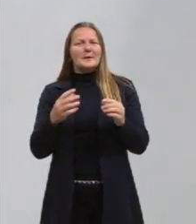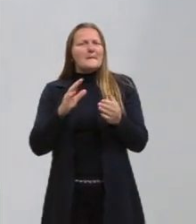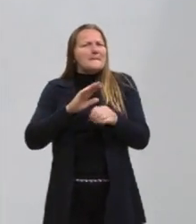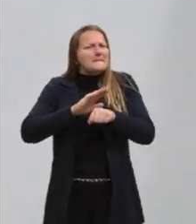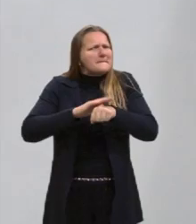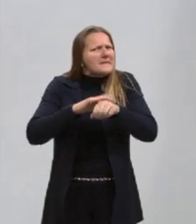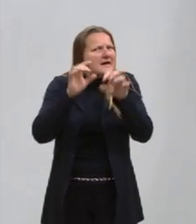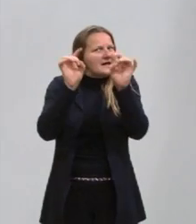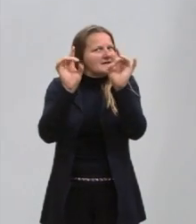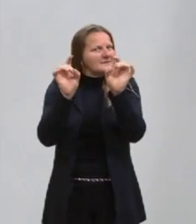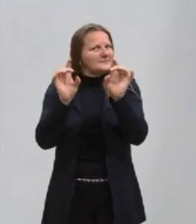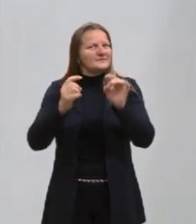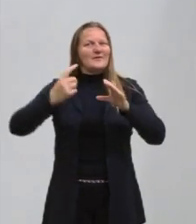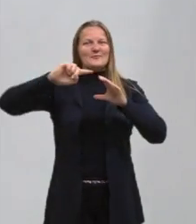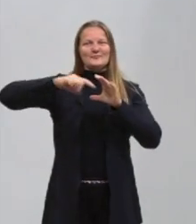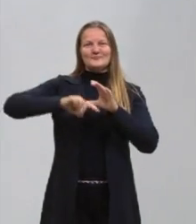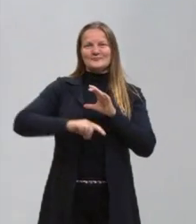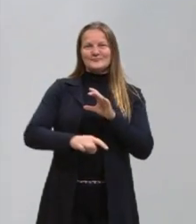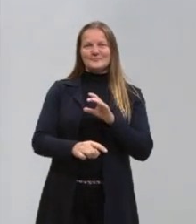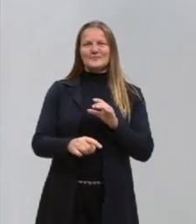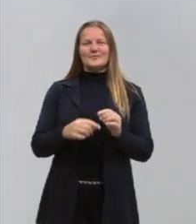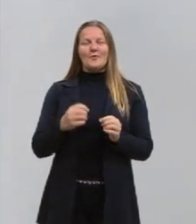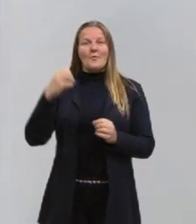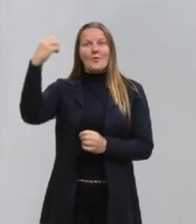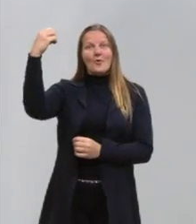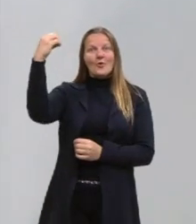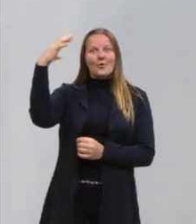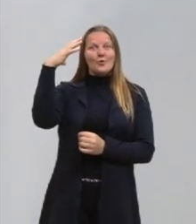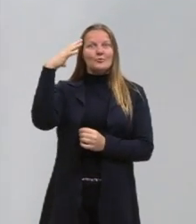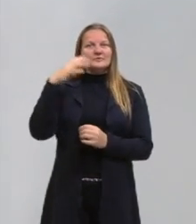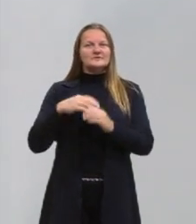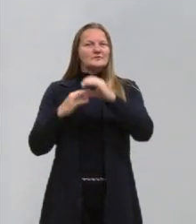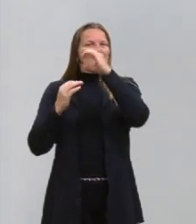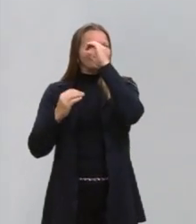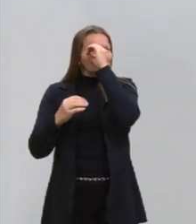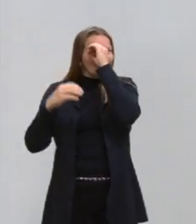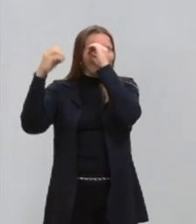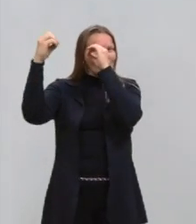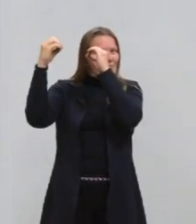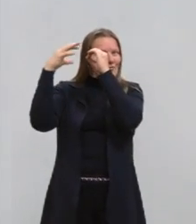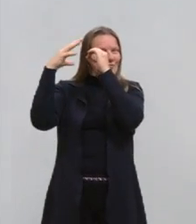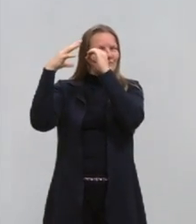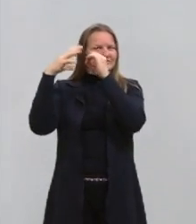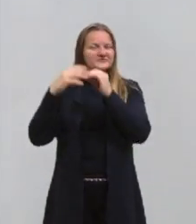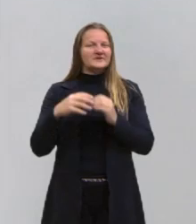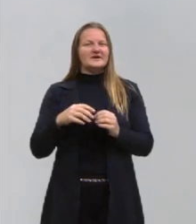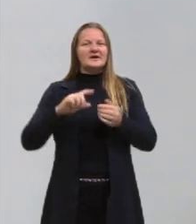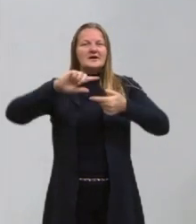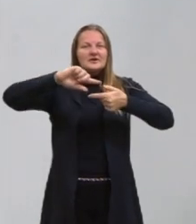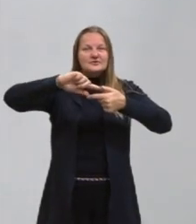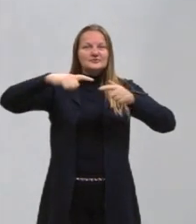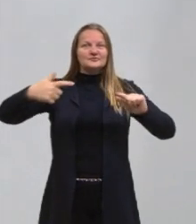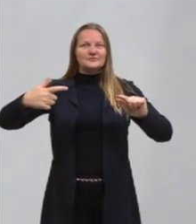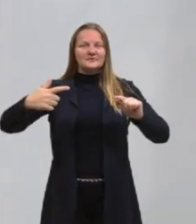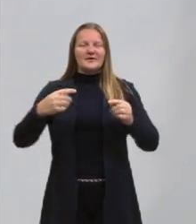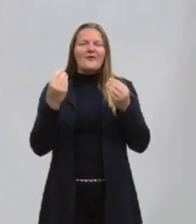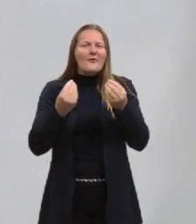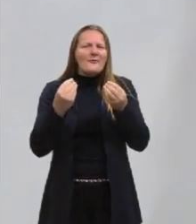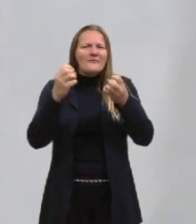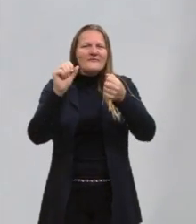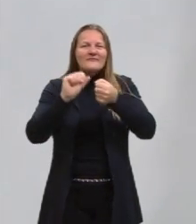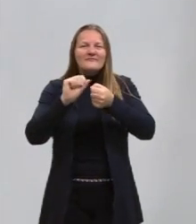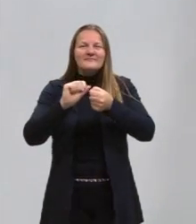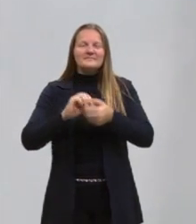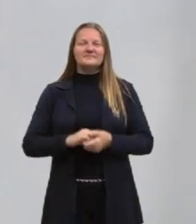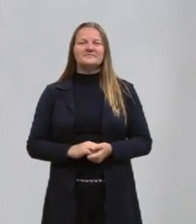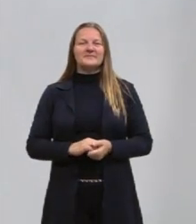específico né continuando sobre a luz sobre a óptica geométrica certo hoje então a gente tem também